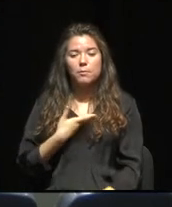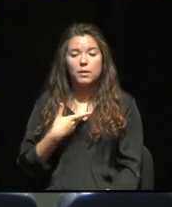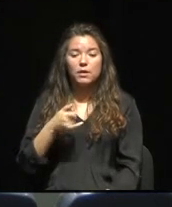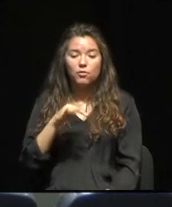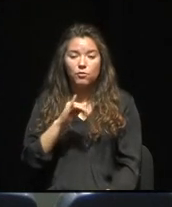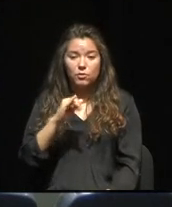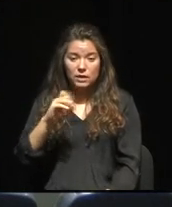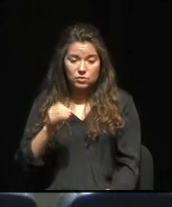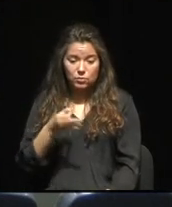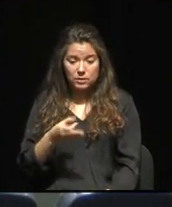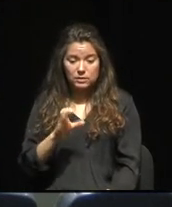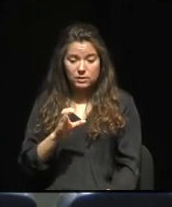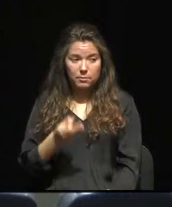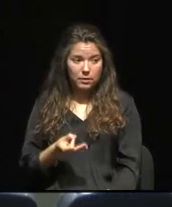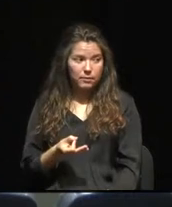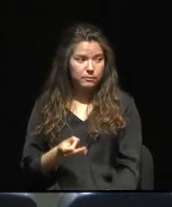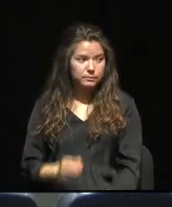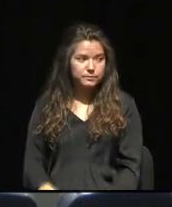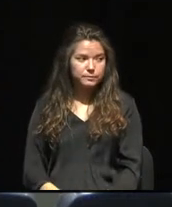do